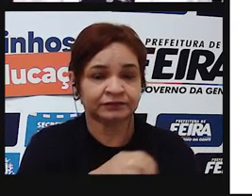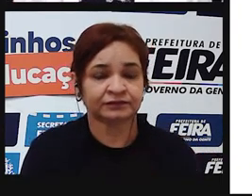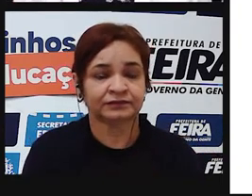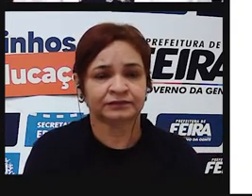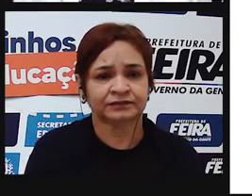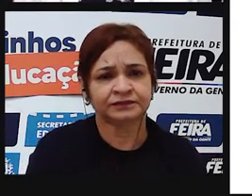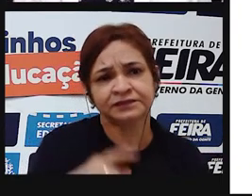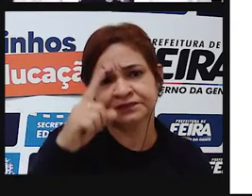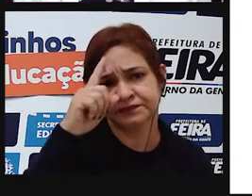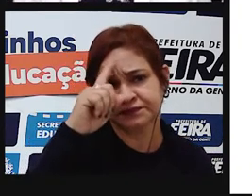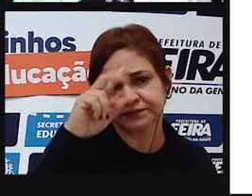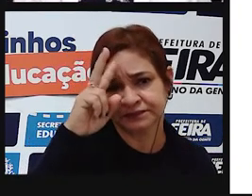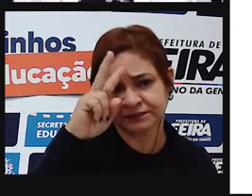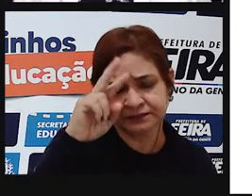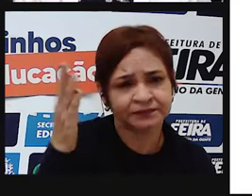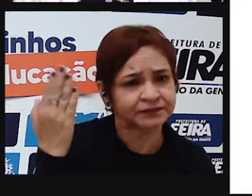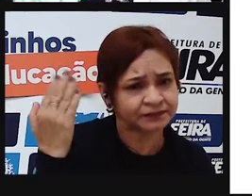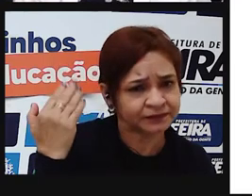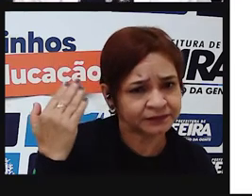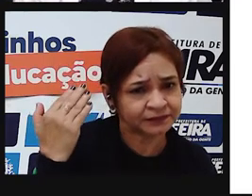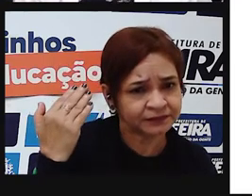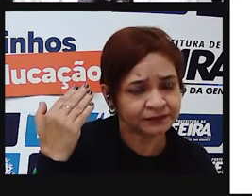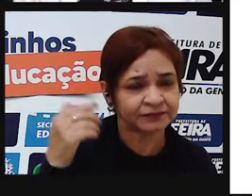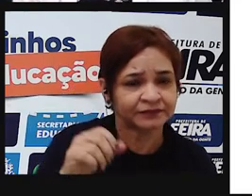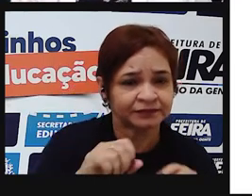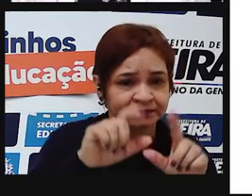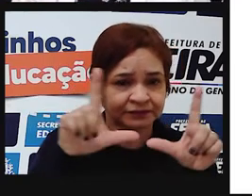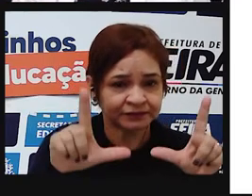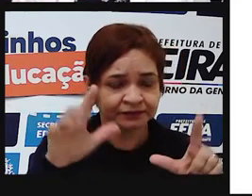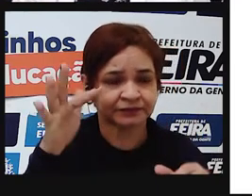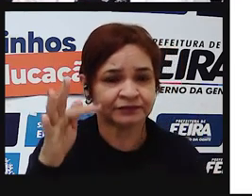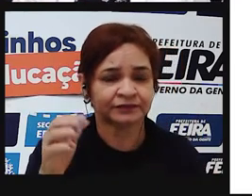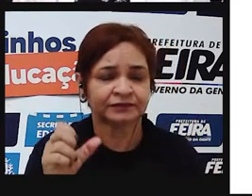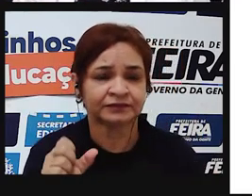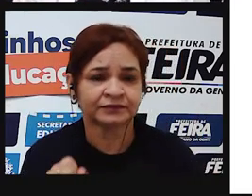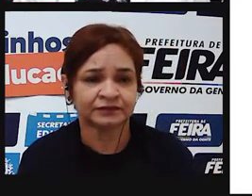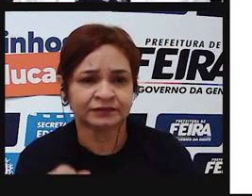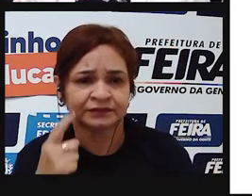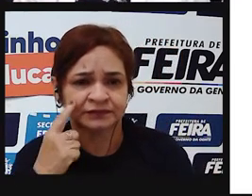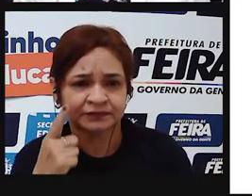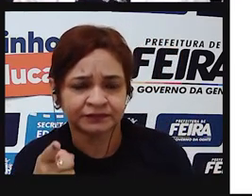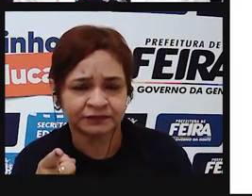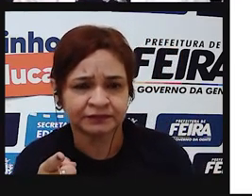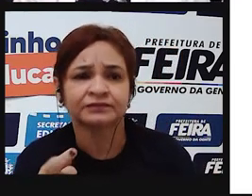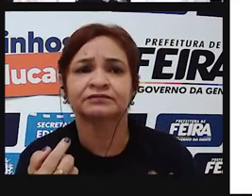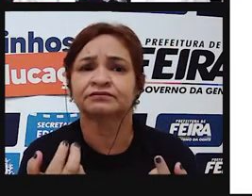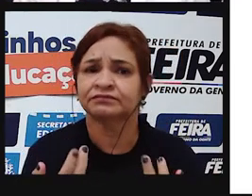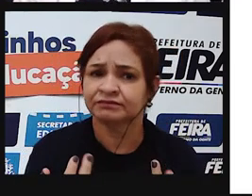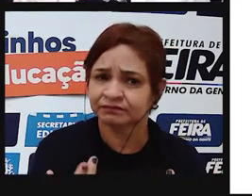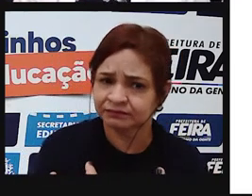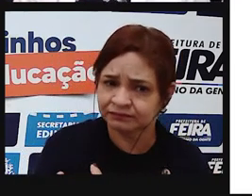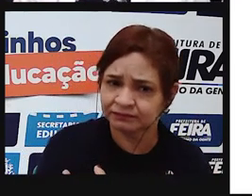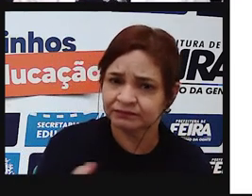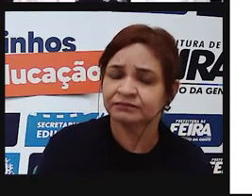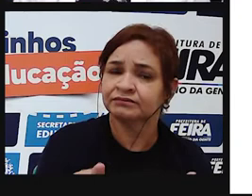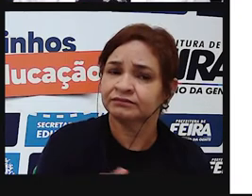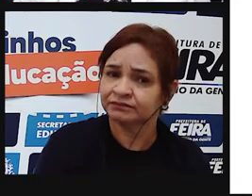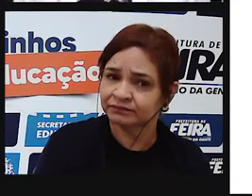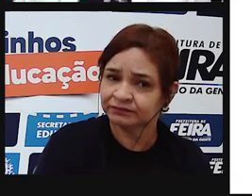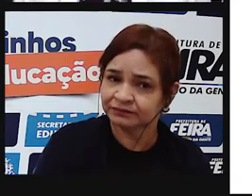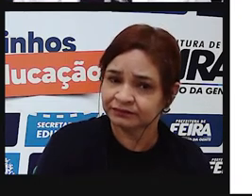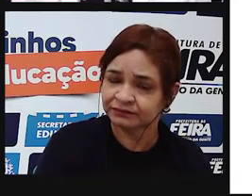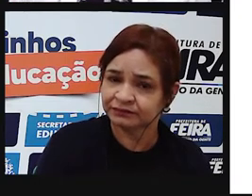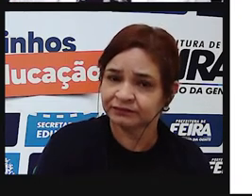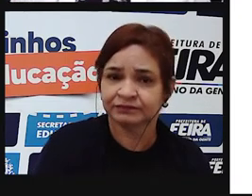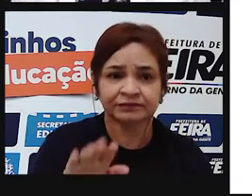Lembra lá do vídeo da cidade de Feira de Santana? Repararam que haviam obras como essa também aqui na cidade de vocês,